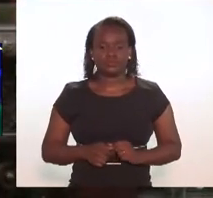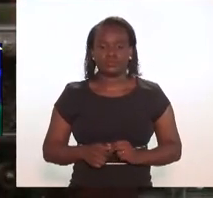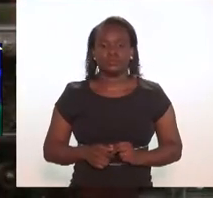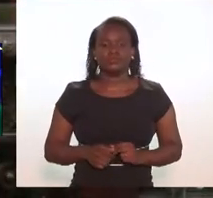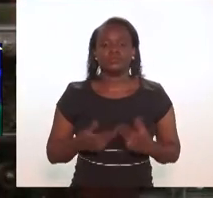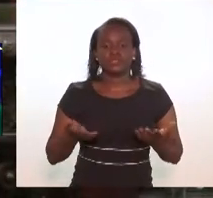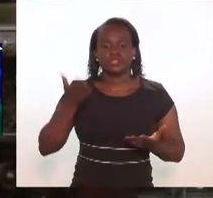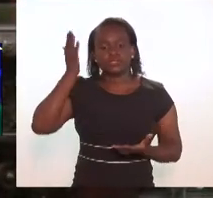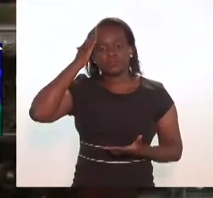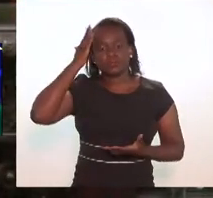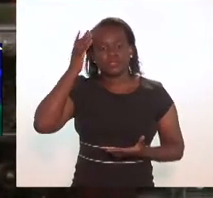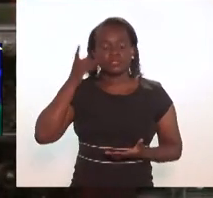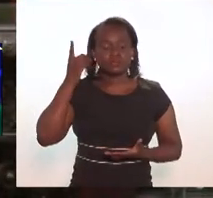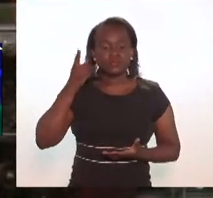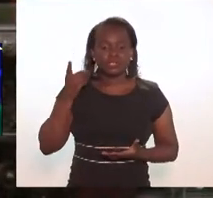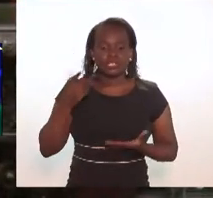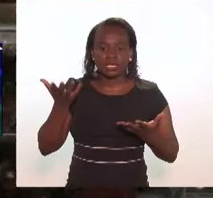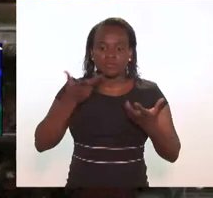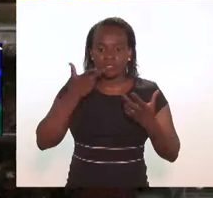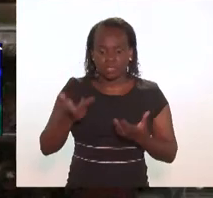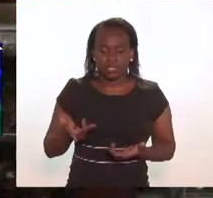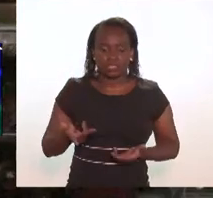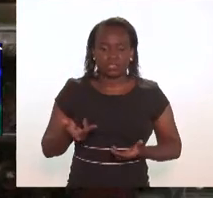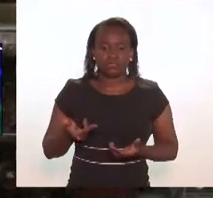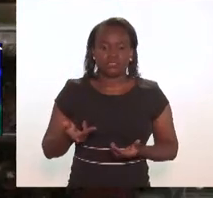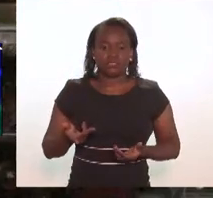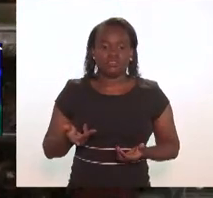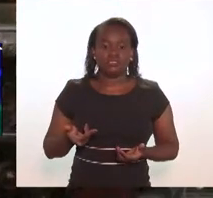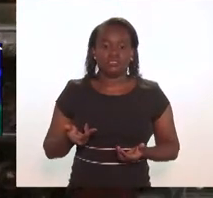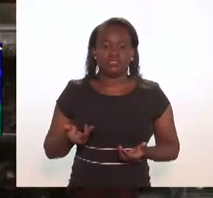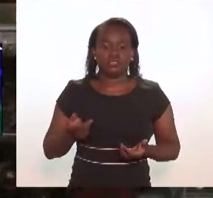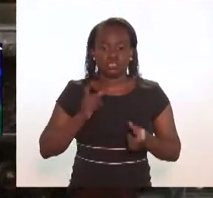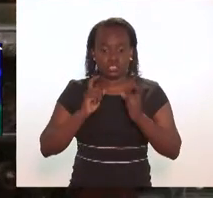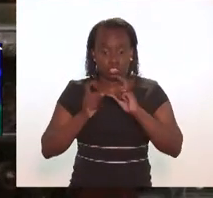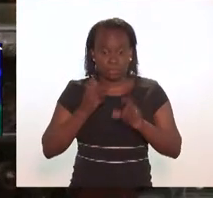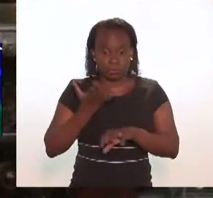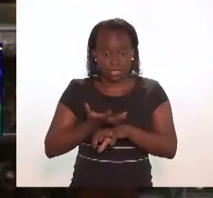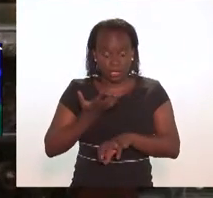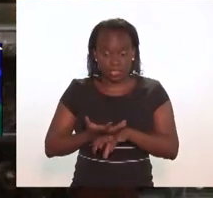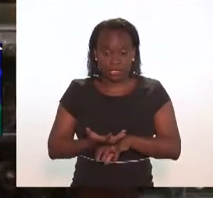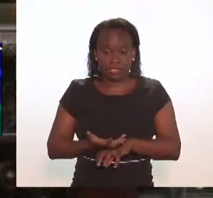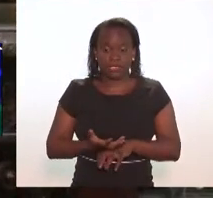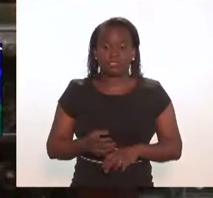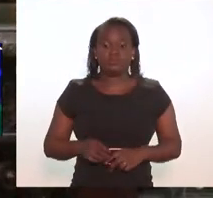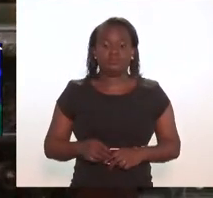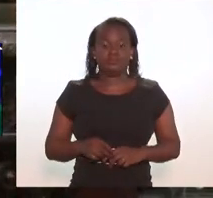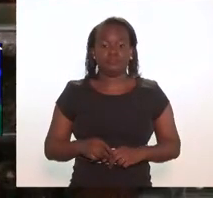Eu quero saber se os deputados que querem falar, querem discutir a matéria.